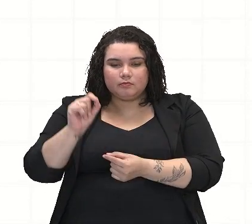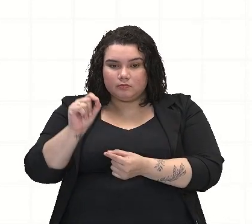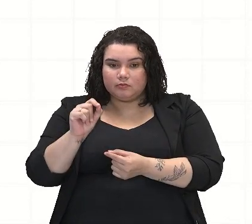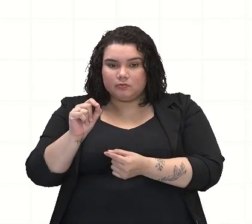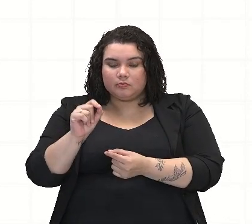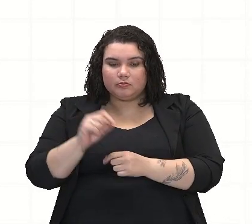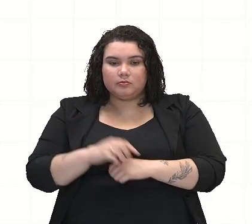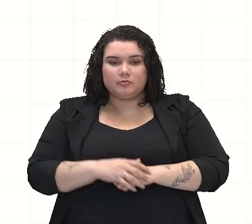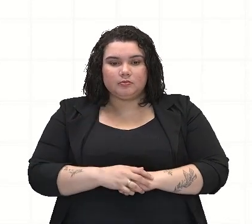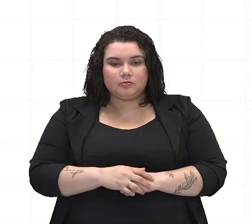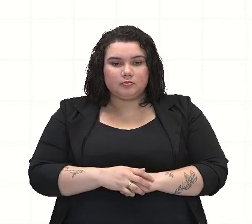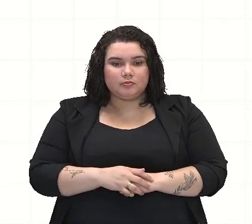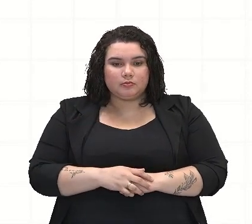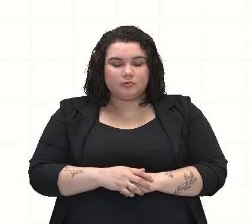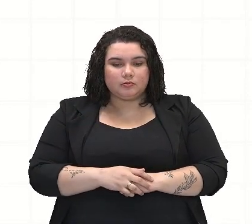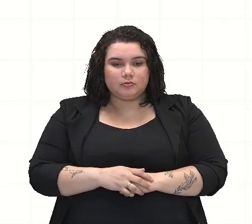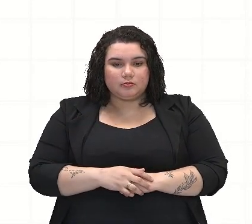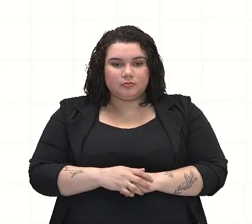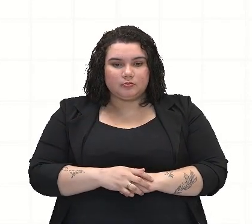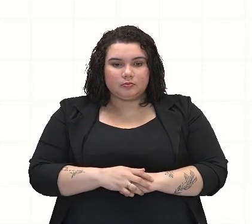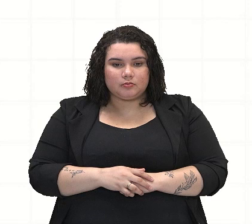né?